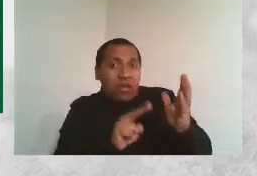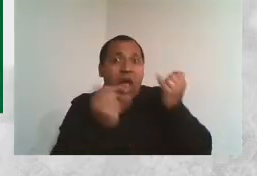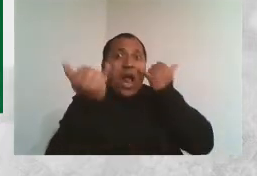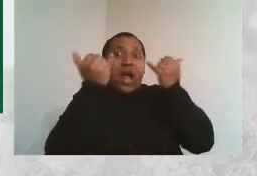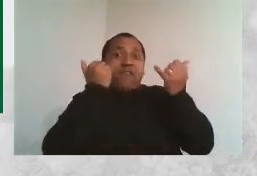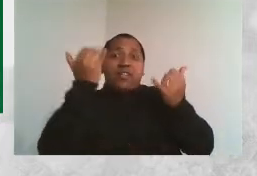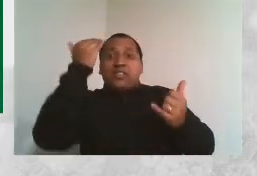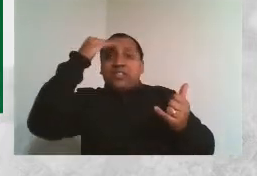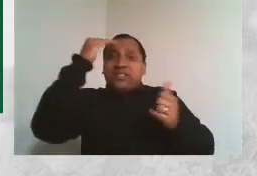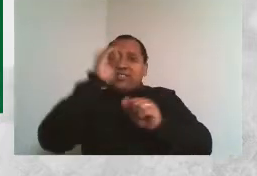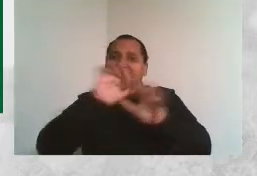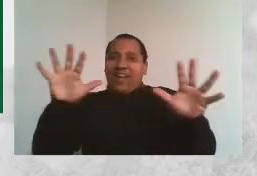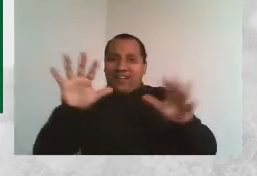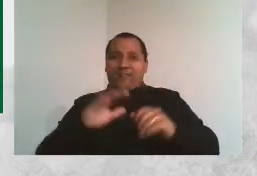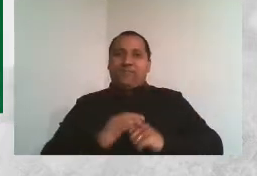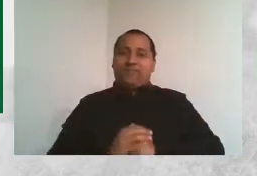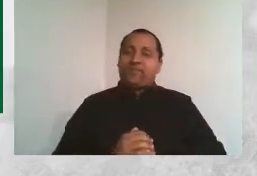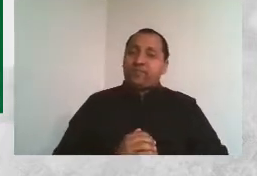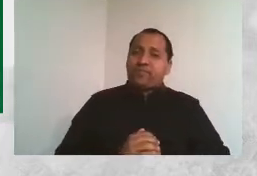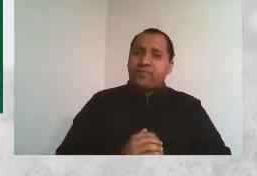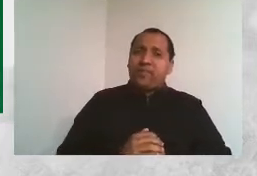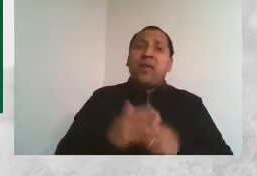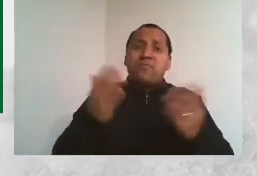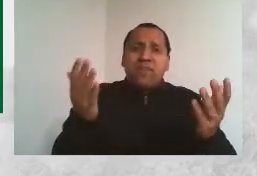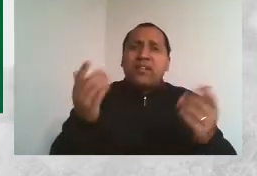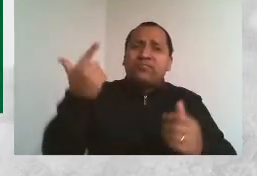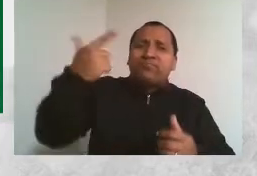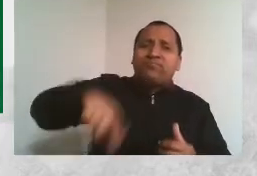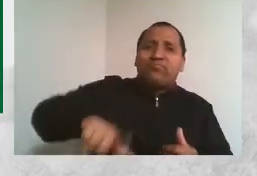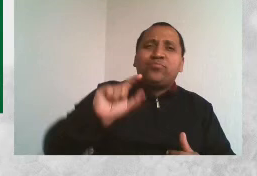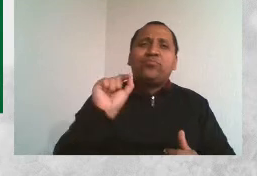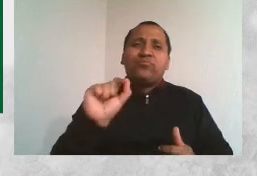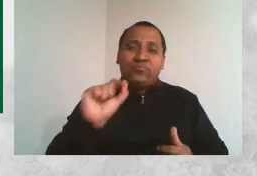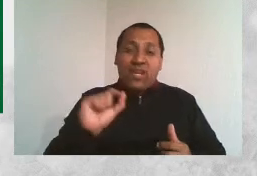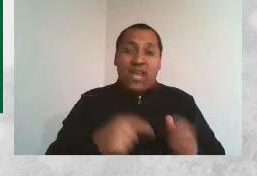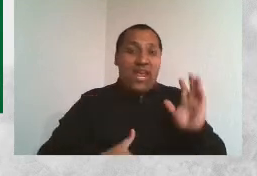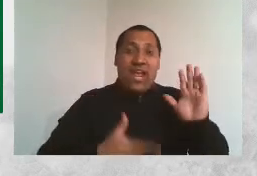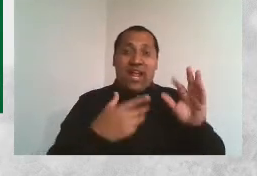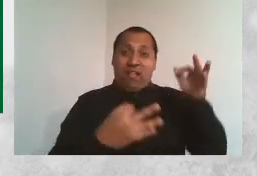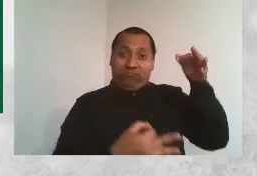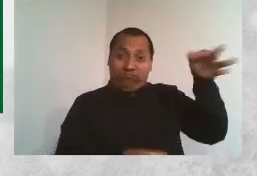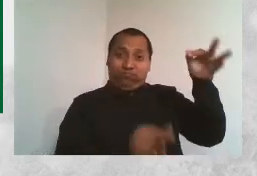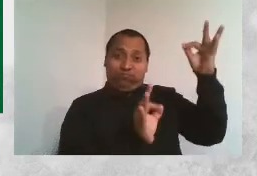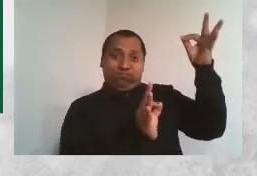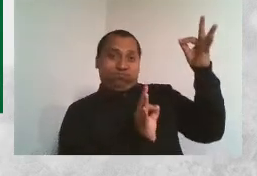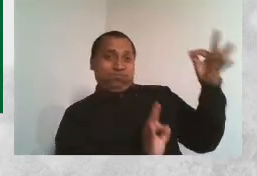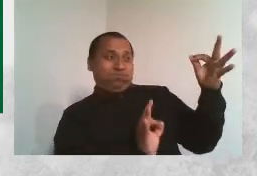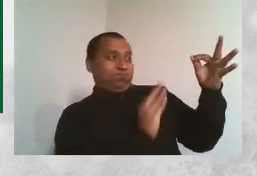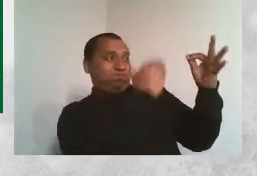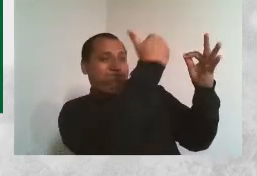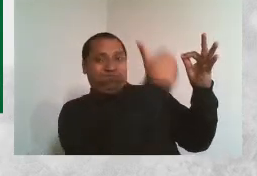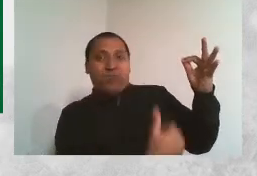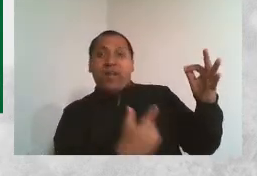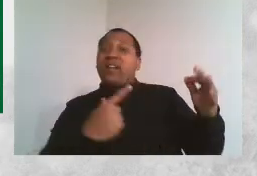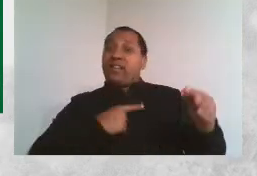está sendo passada ali. Além da construção do folder, nós também construímos